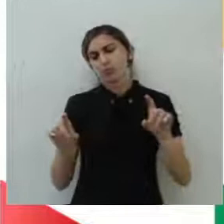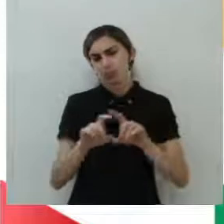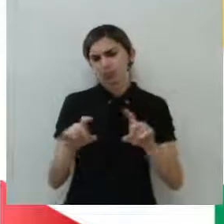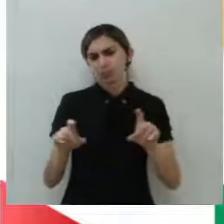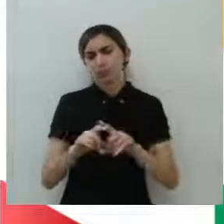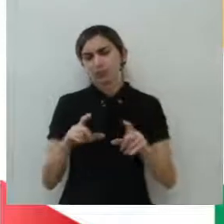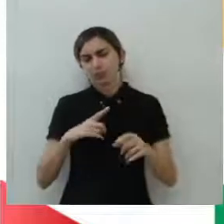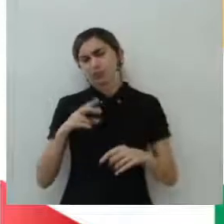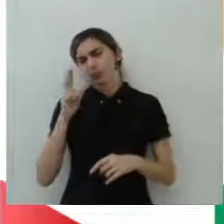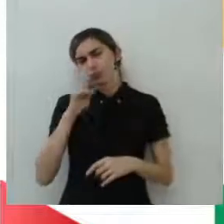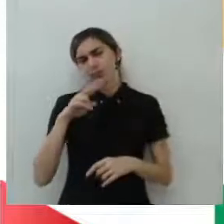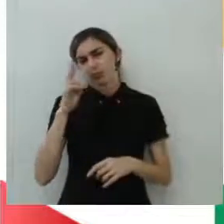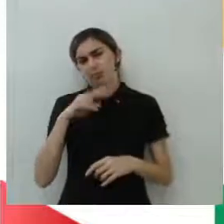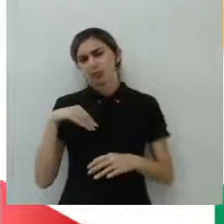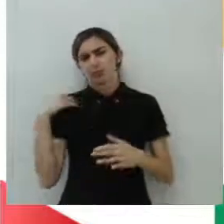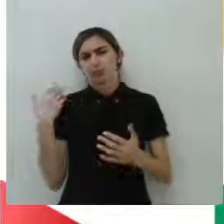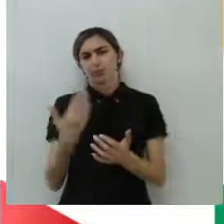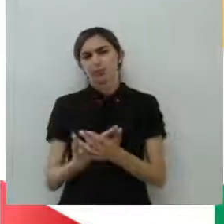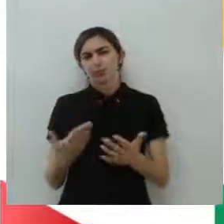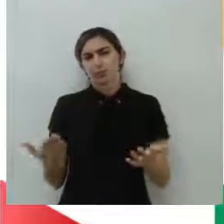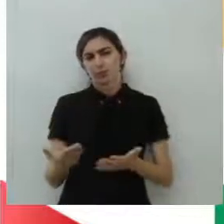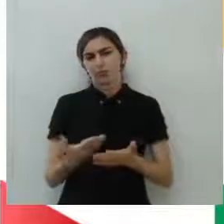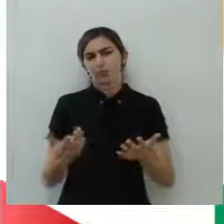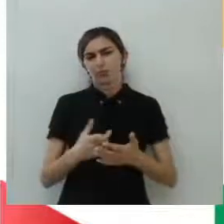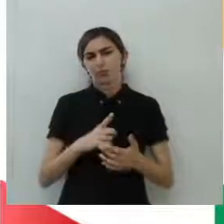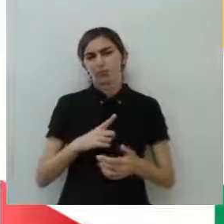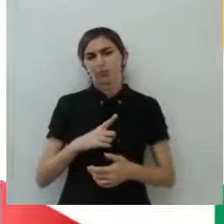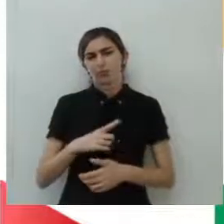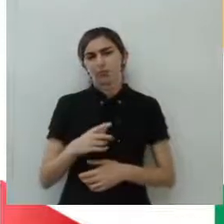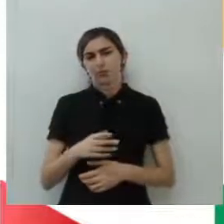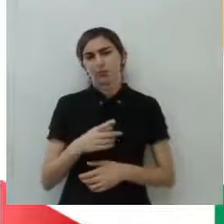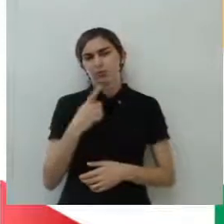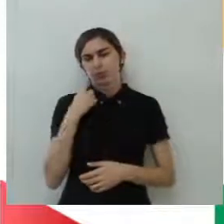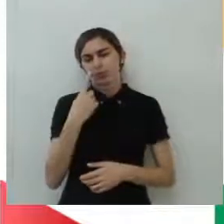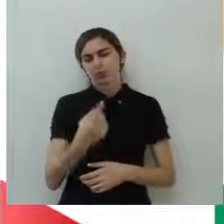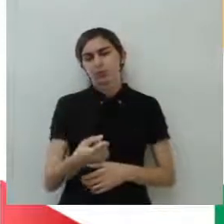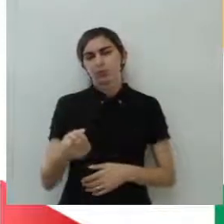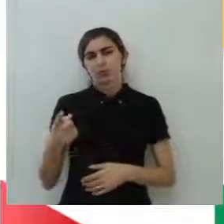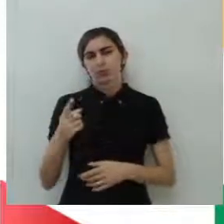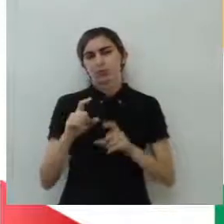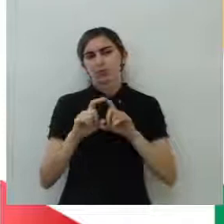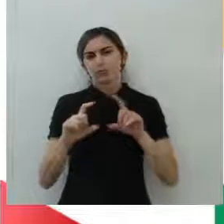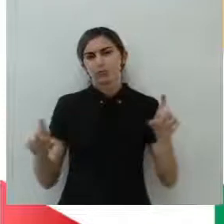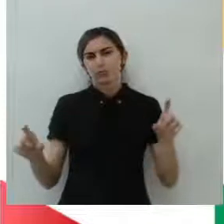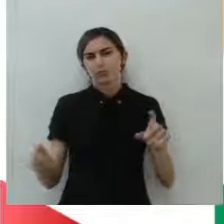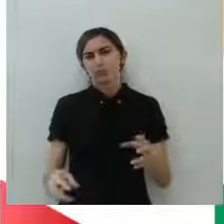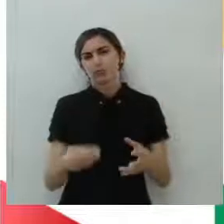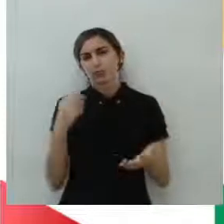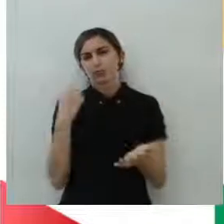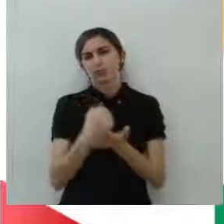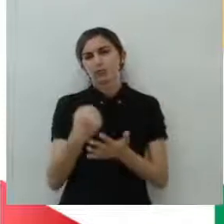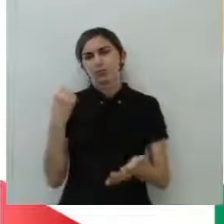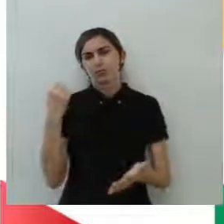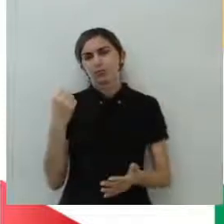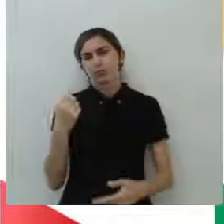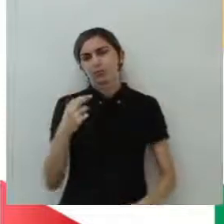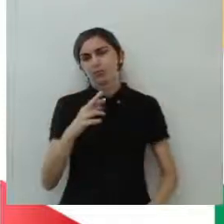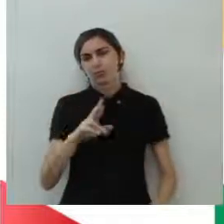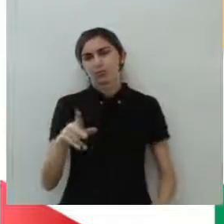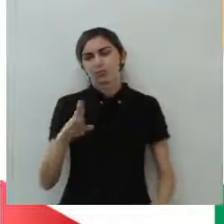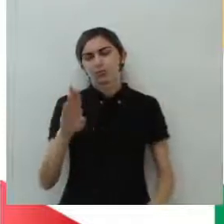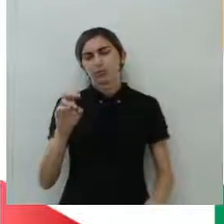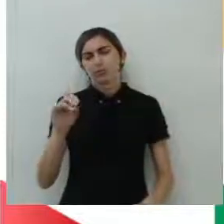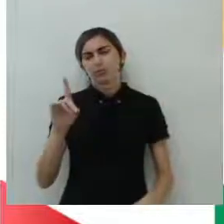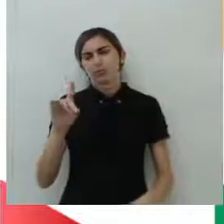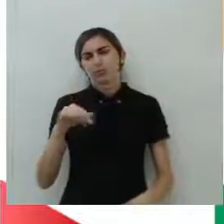que são lembradas até hoje, porque ainda bordões, aquelas frases que pegam, que marcam, são os